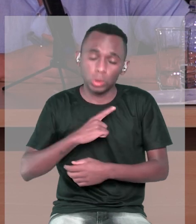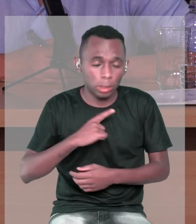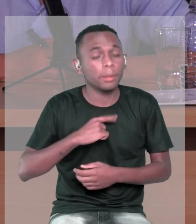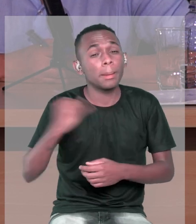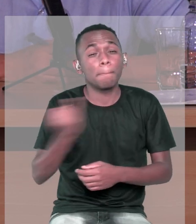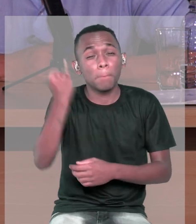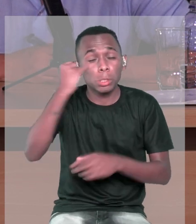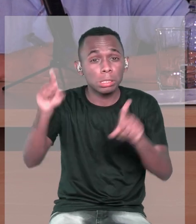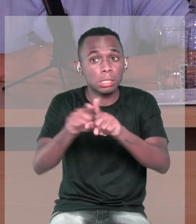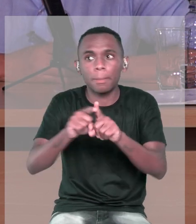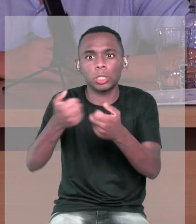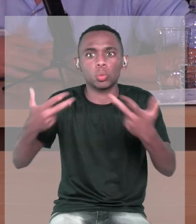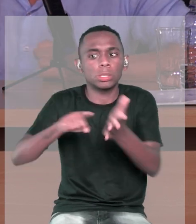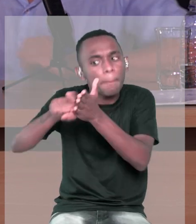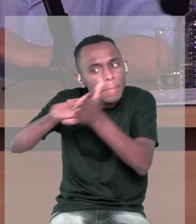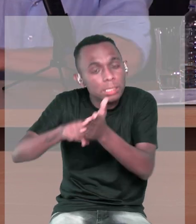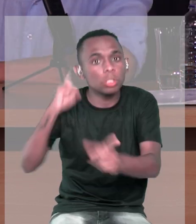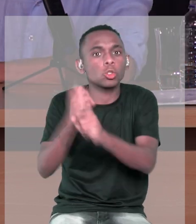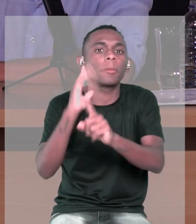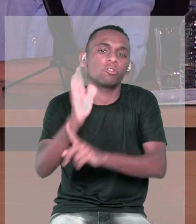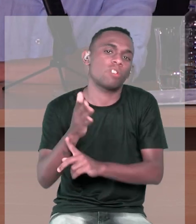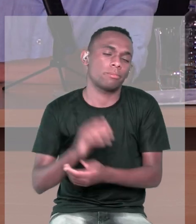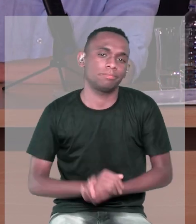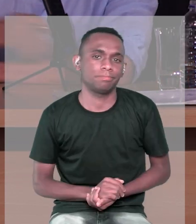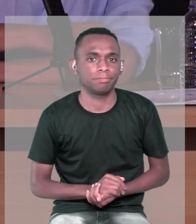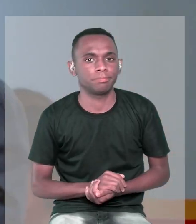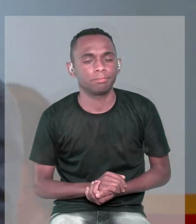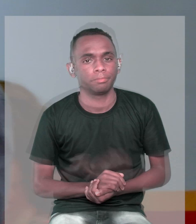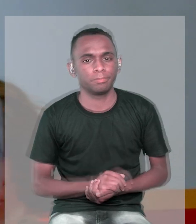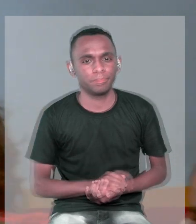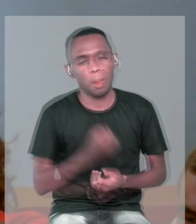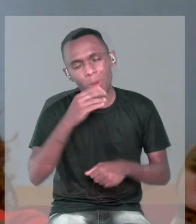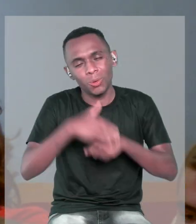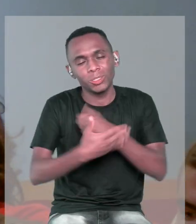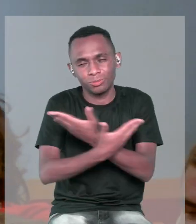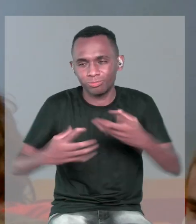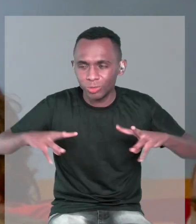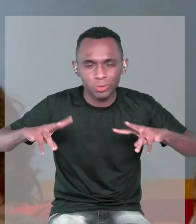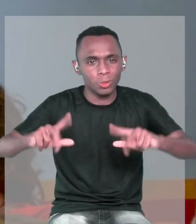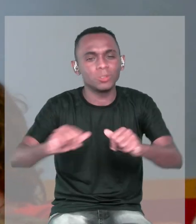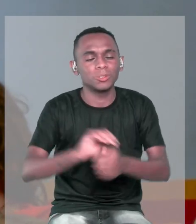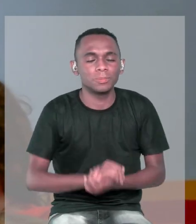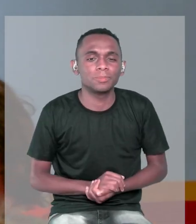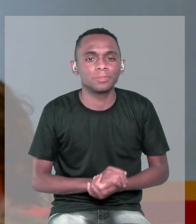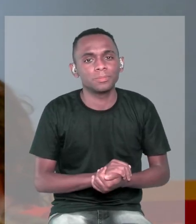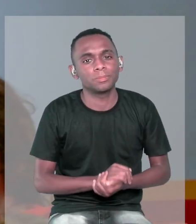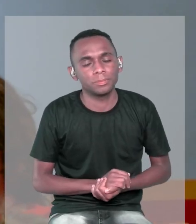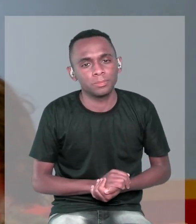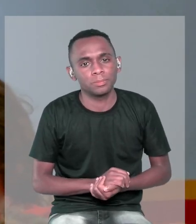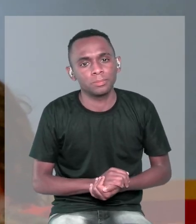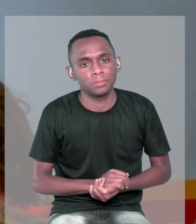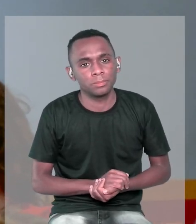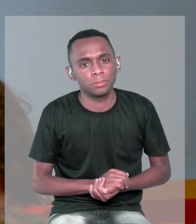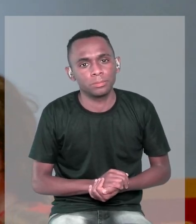levando em consideração o que se tem descoberto ultimamente. Um espectador faz uma pergunta no microfone. A todos et toutes. Merci beaucoup pour